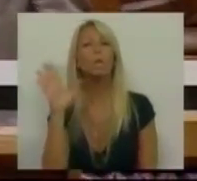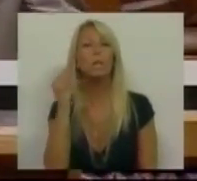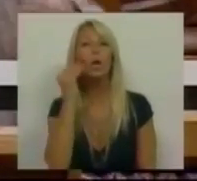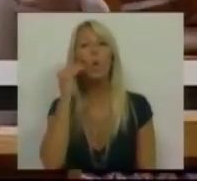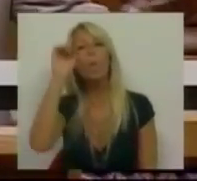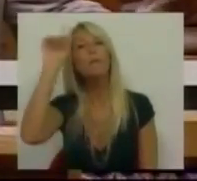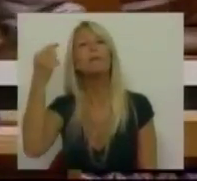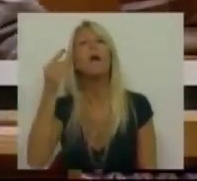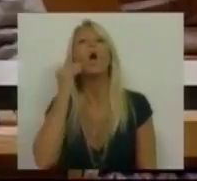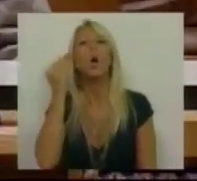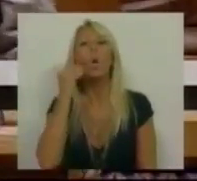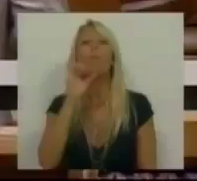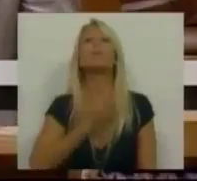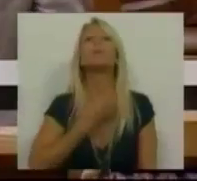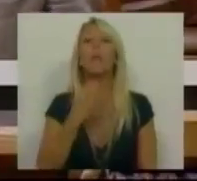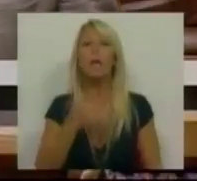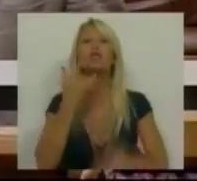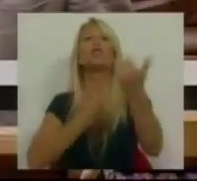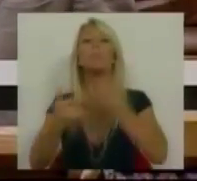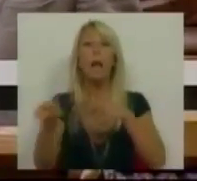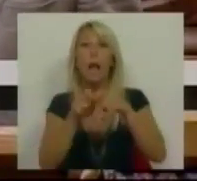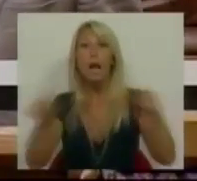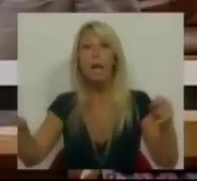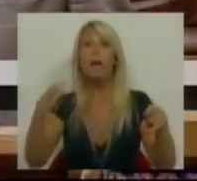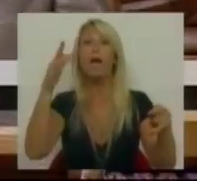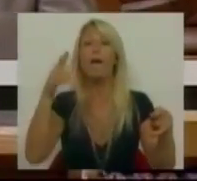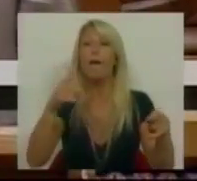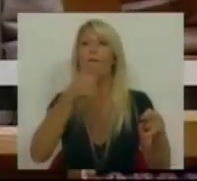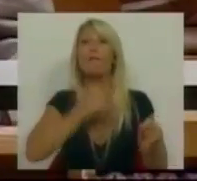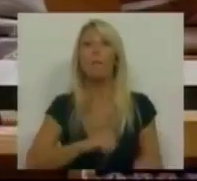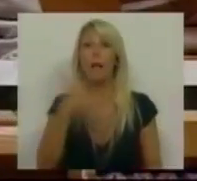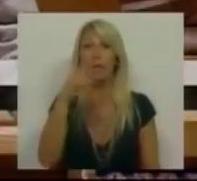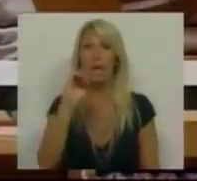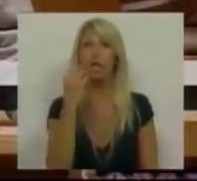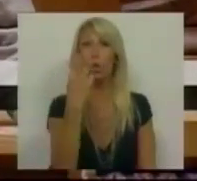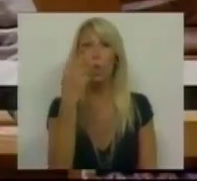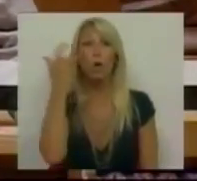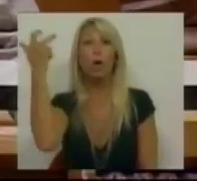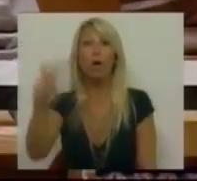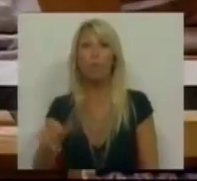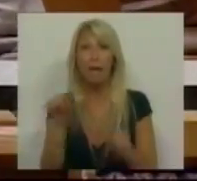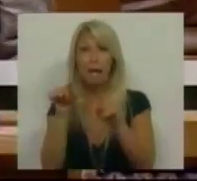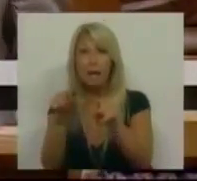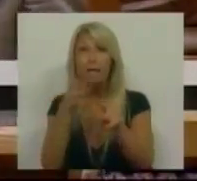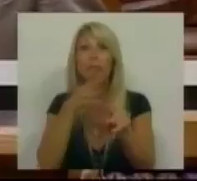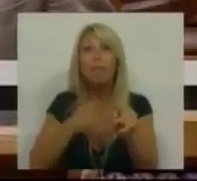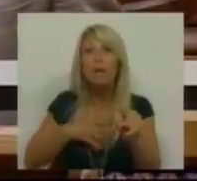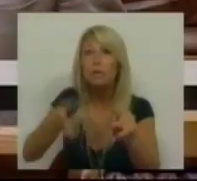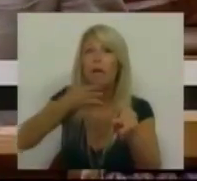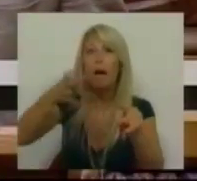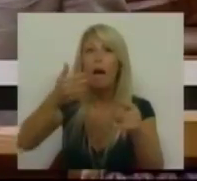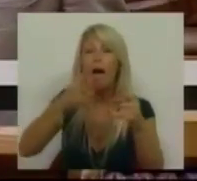a sua linha vermelha, essa TSU dos pensionistas, que sobre isso não nos disse absolutamente nada. Onde estão